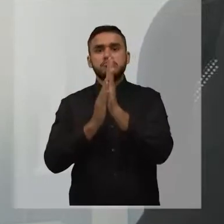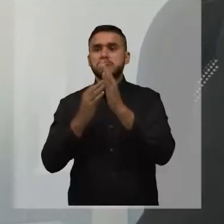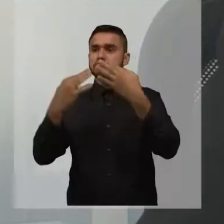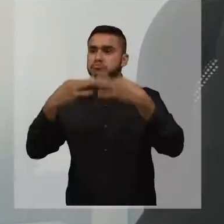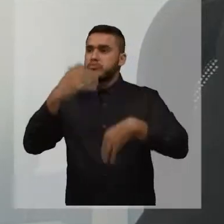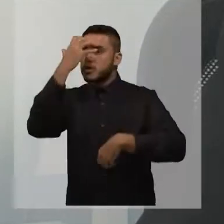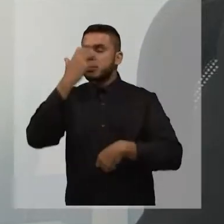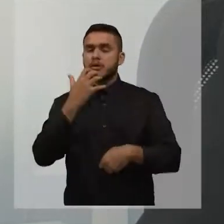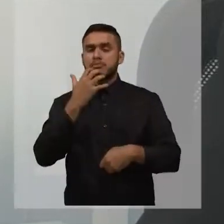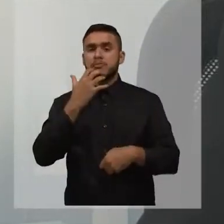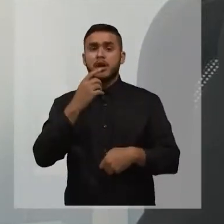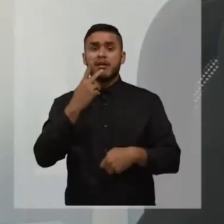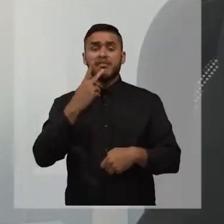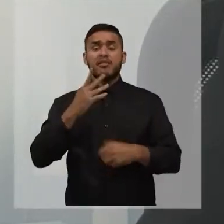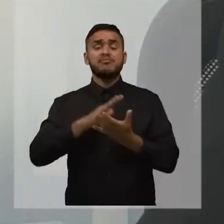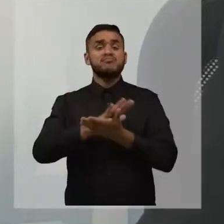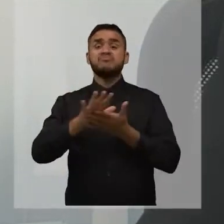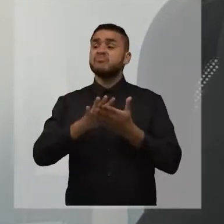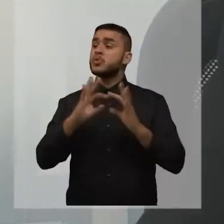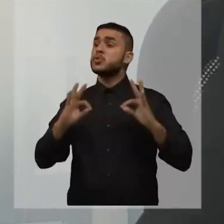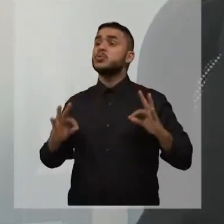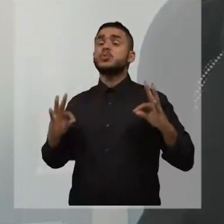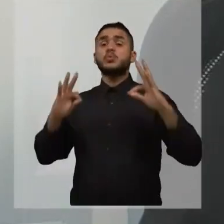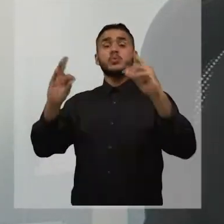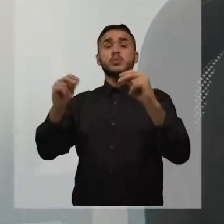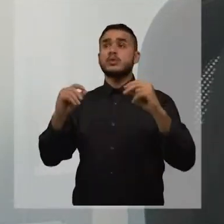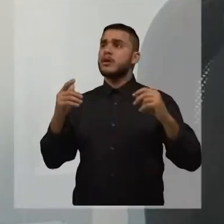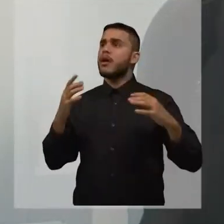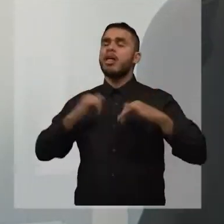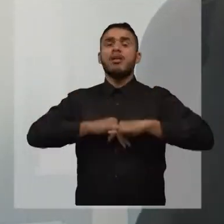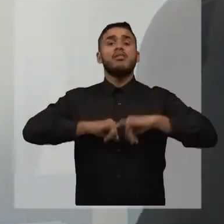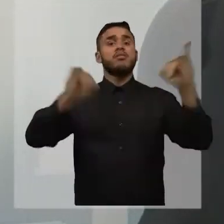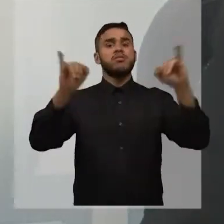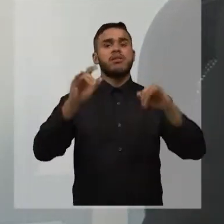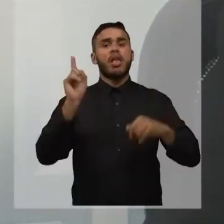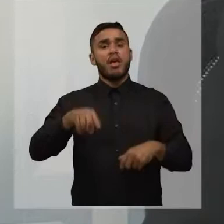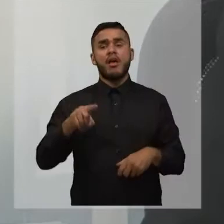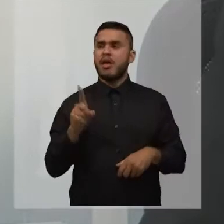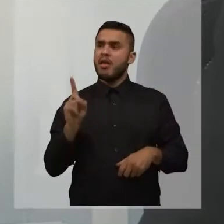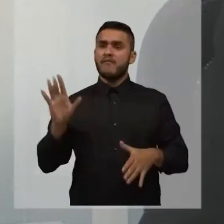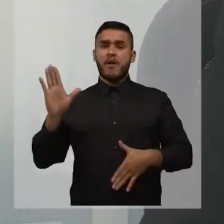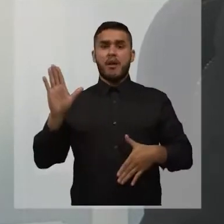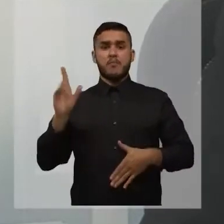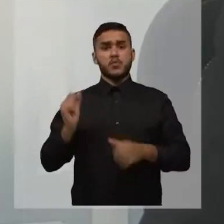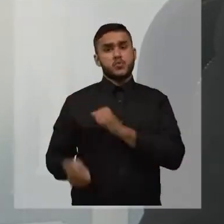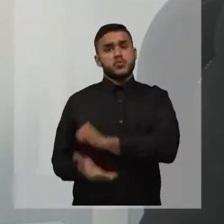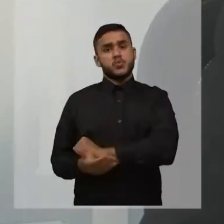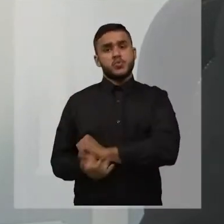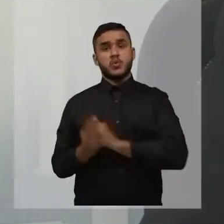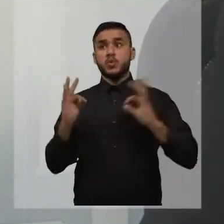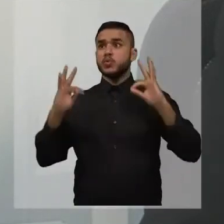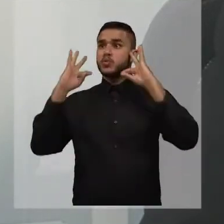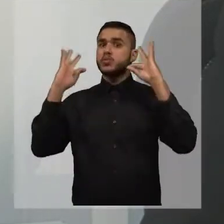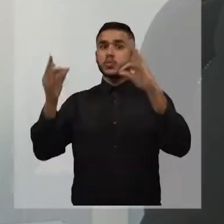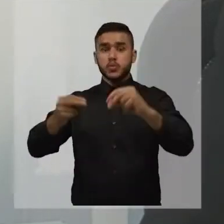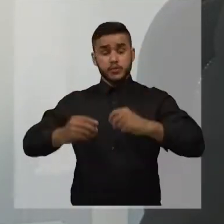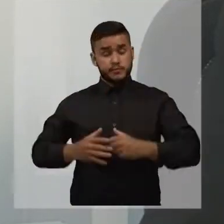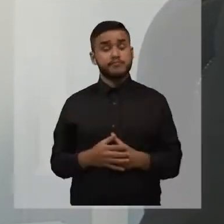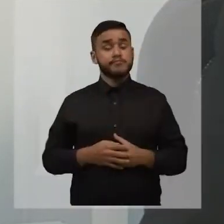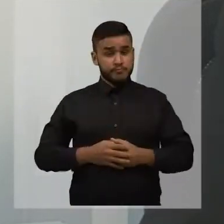correto mesmo. Houve uma tentativa de desestabilização do poder legislativo, assim como o poder